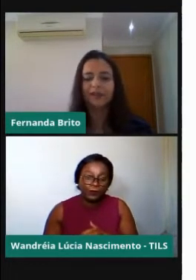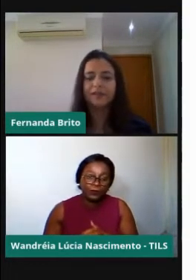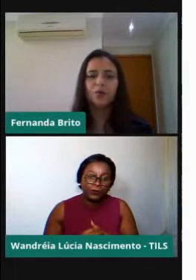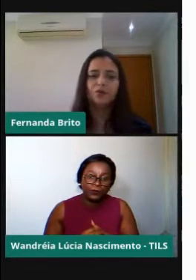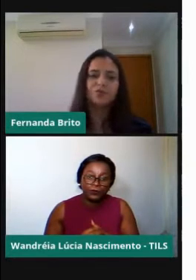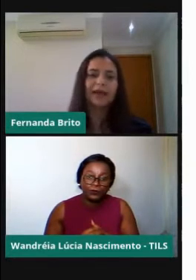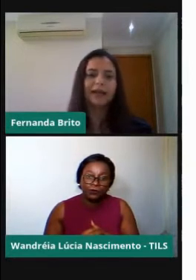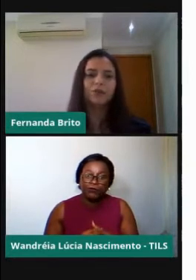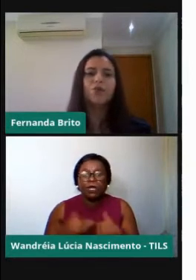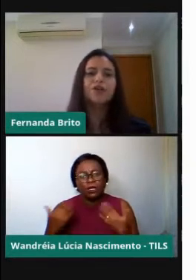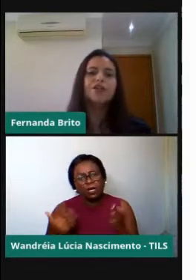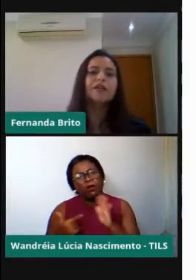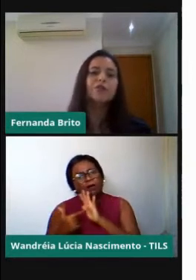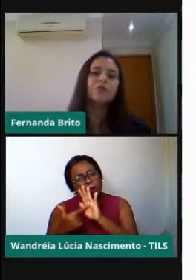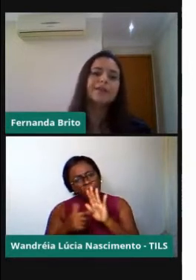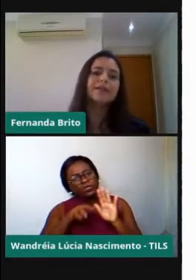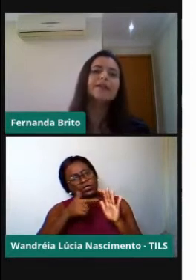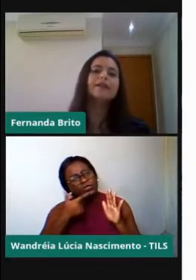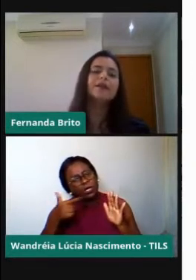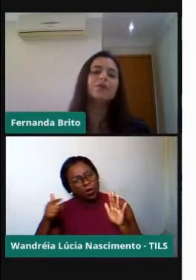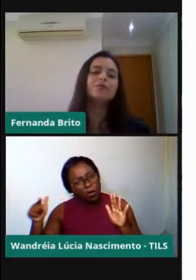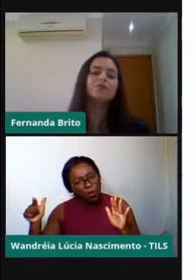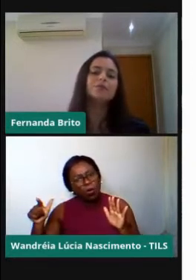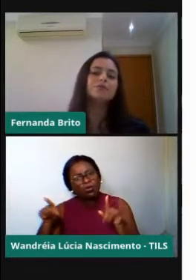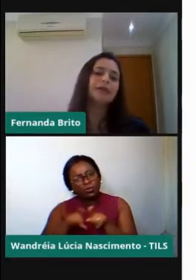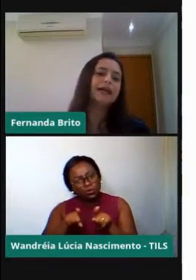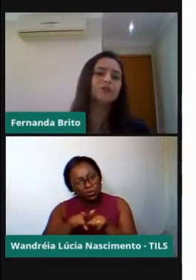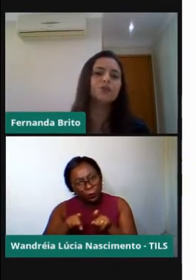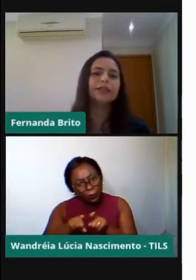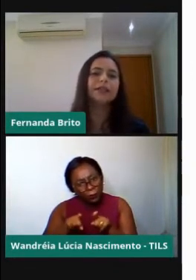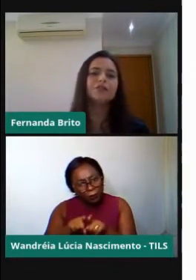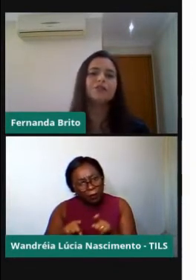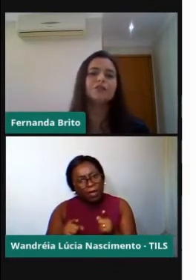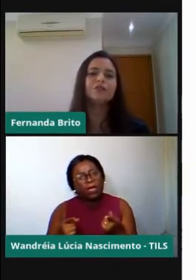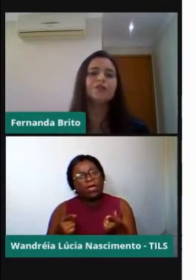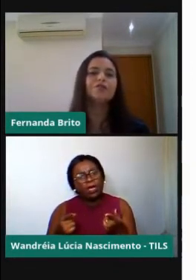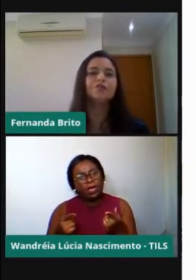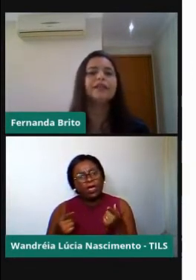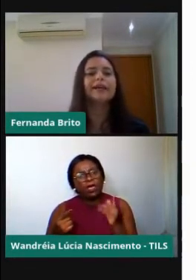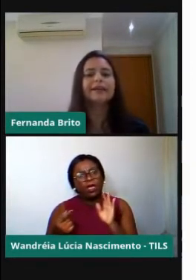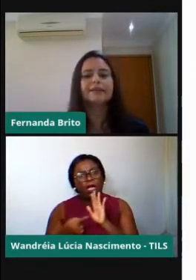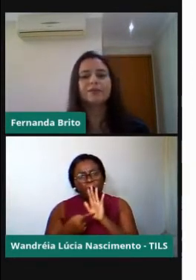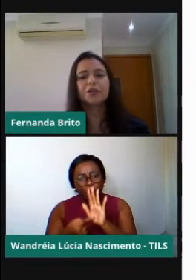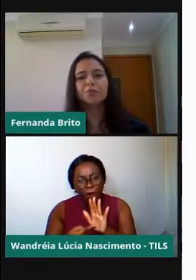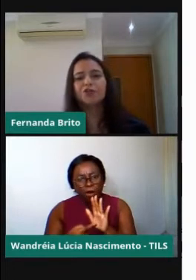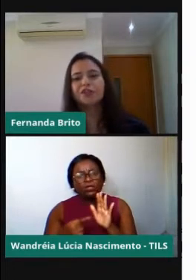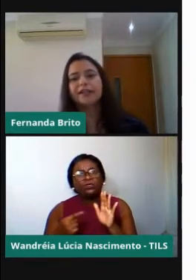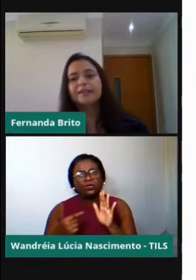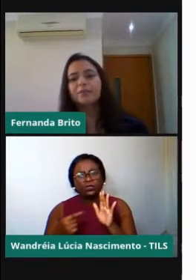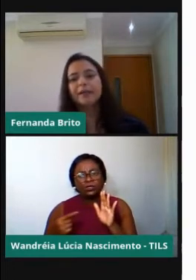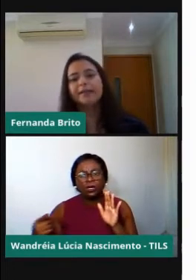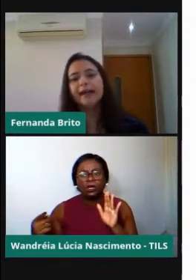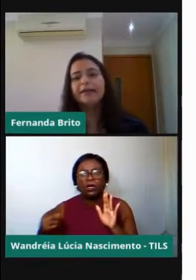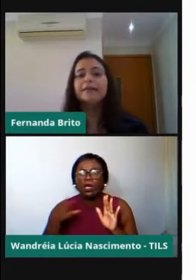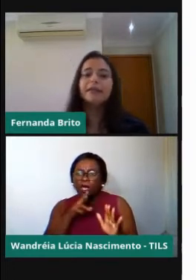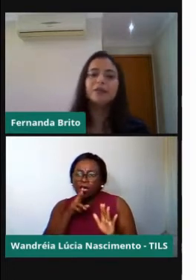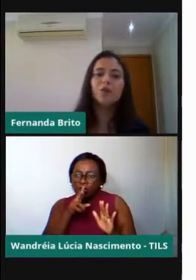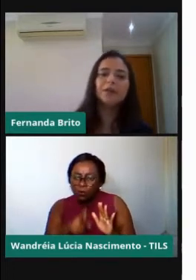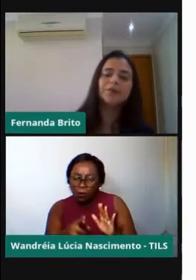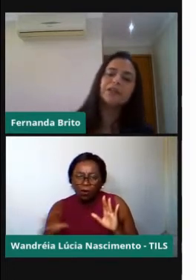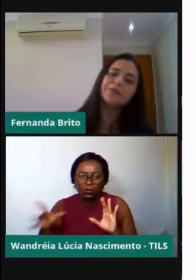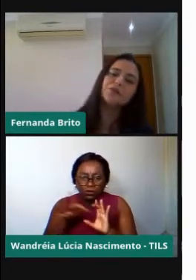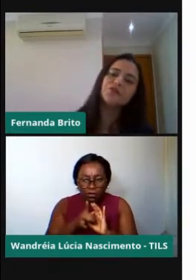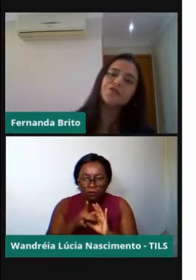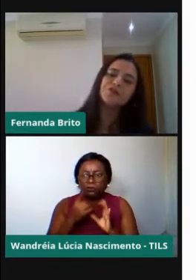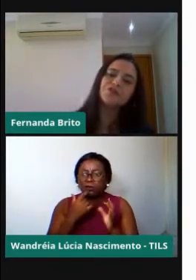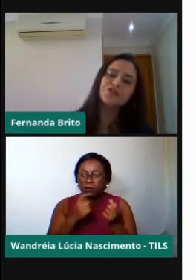Aqui, enfim, são outros marcadores, né, a tromboxana, que é um marcador aqui envolvido na agregação, na resposta de agregação plaquetária, e